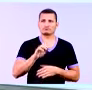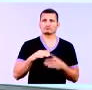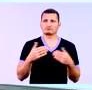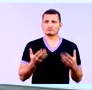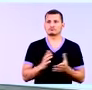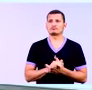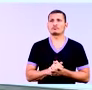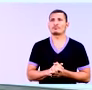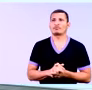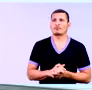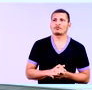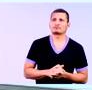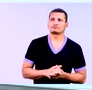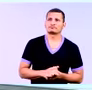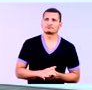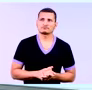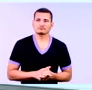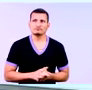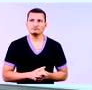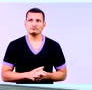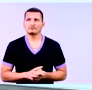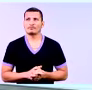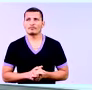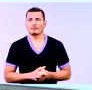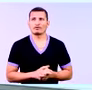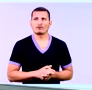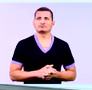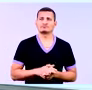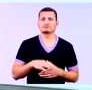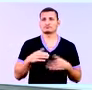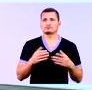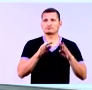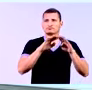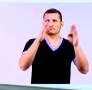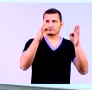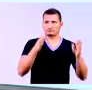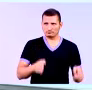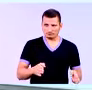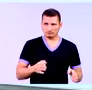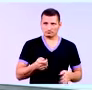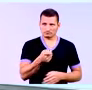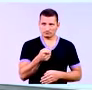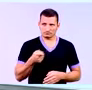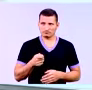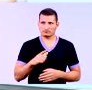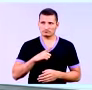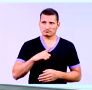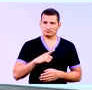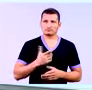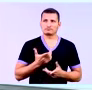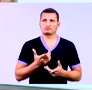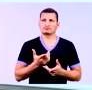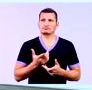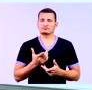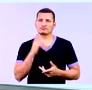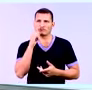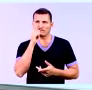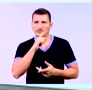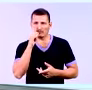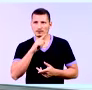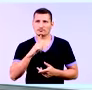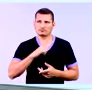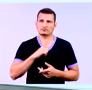nós estamos exagerando um pouco, estamos desconsiderando que os caixas eletrônicos, de maneira geral, possuem algumas proteções contra falhas de energia e